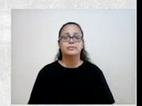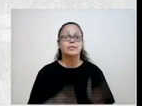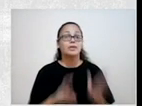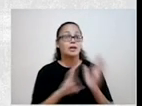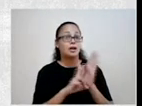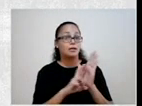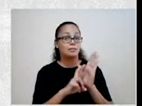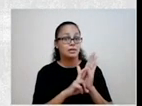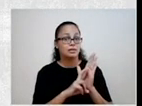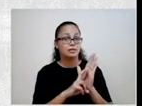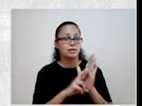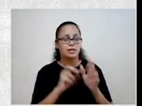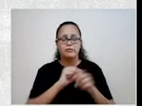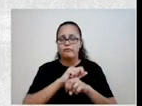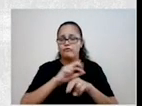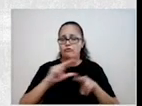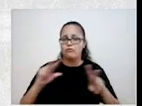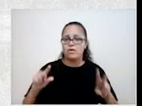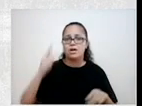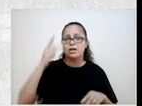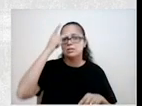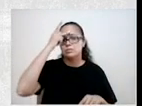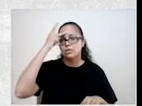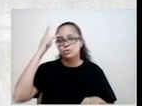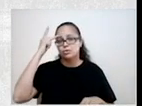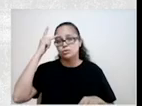representadas várias pessoas